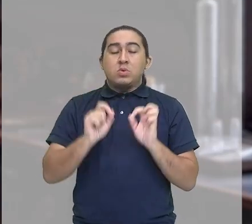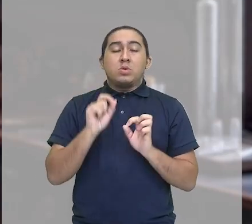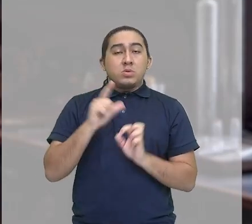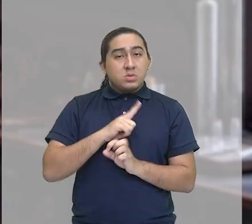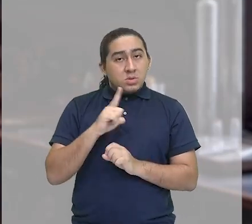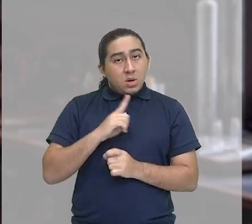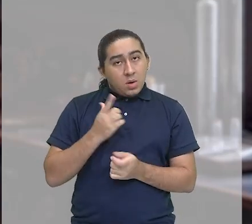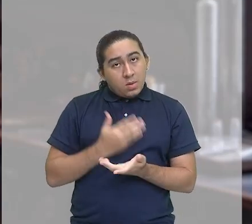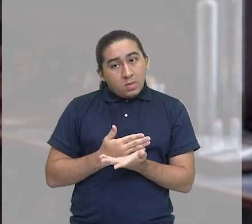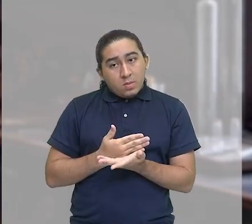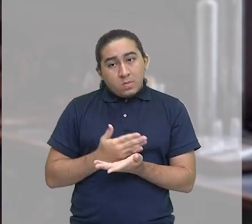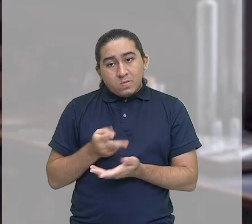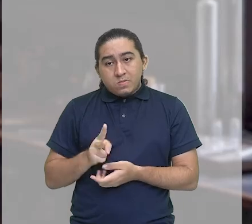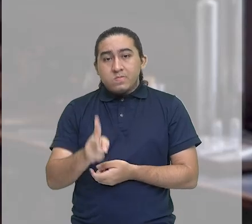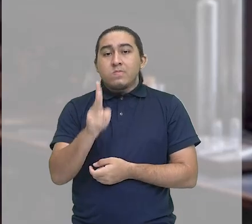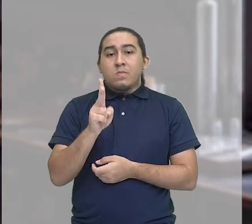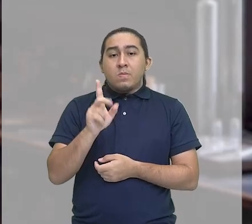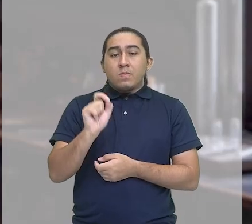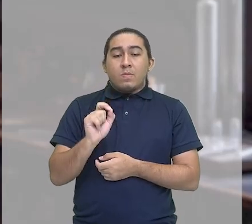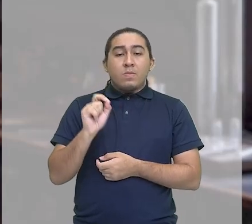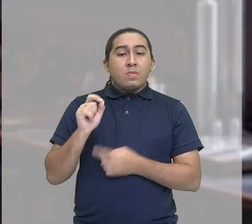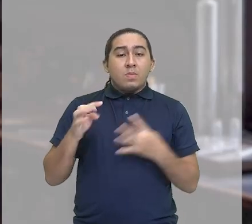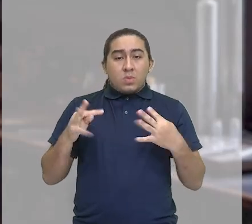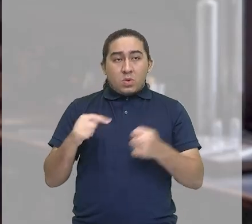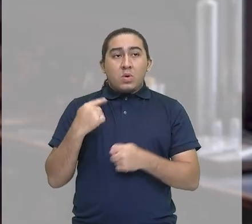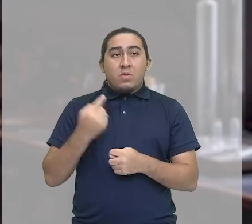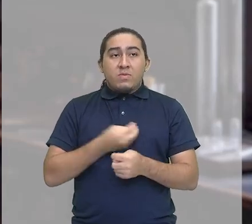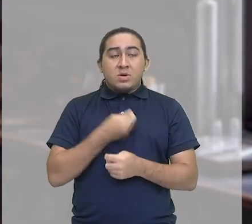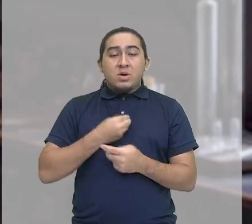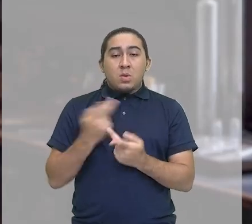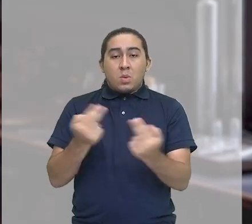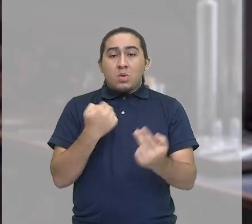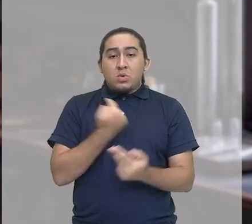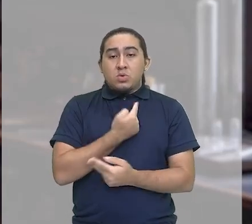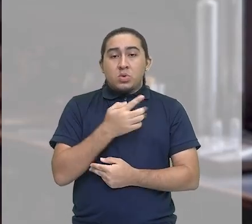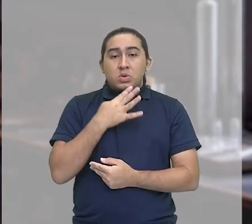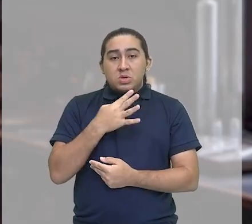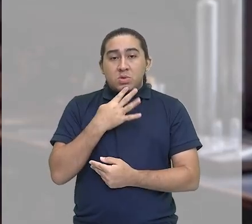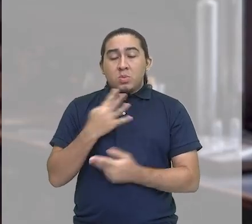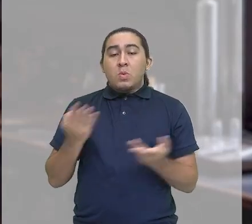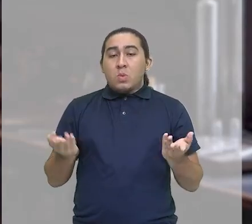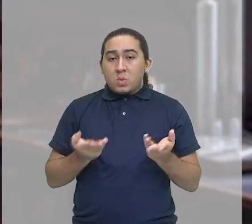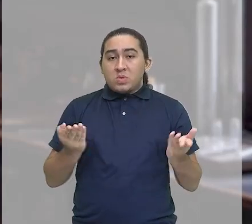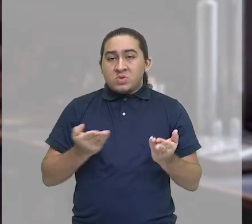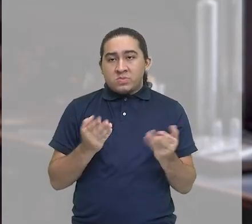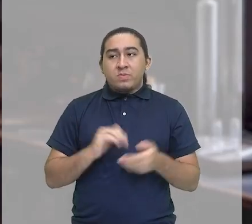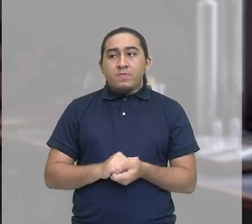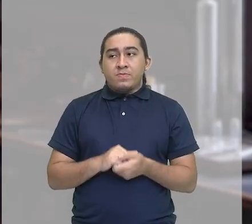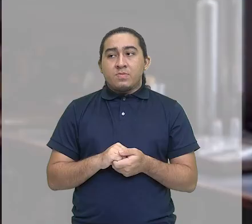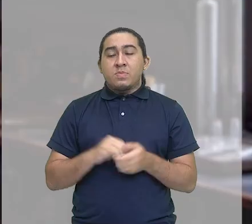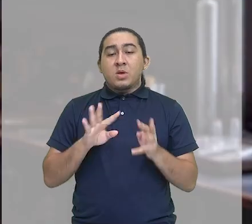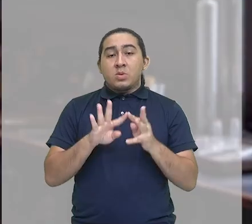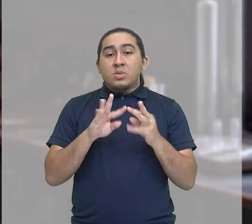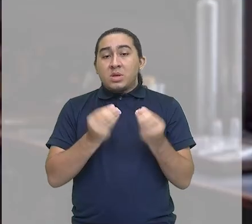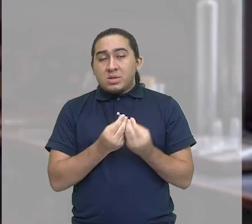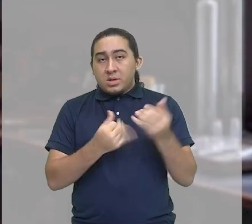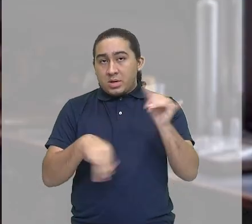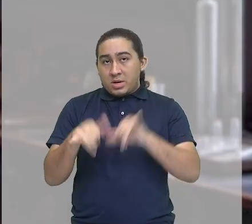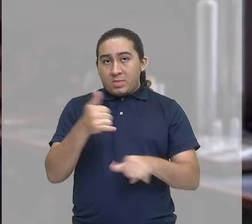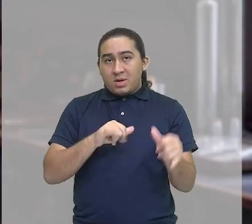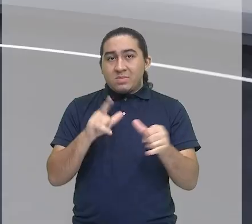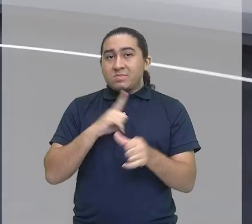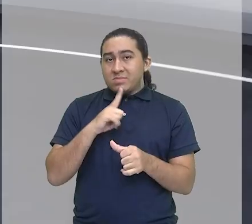dar origem à vida como nós conhecemos. E a composição química, com certeza, desempenhou um